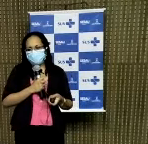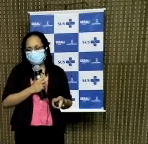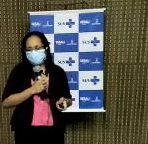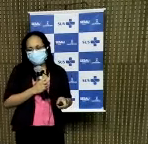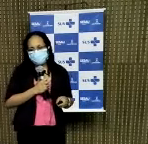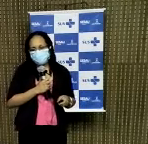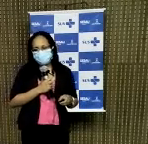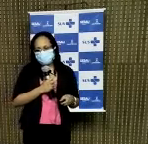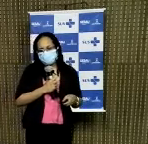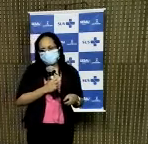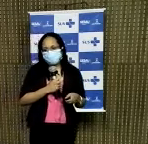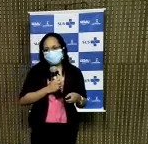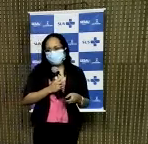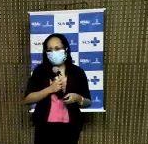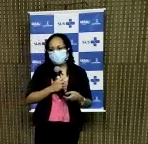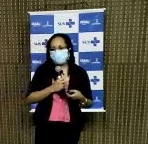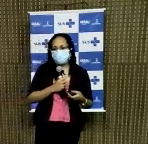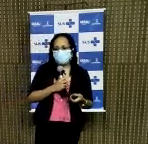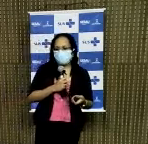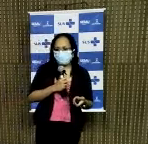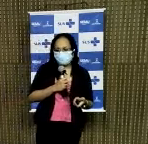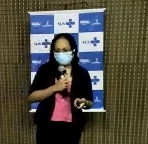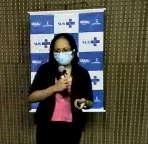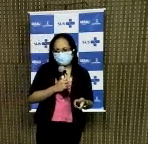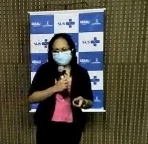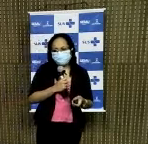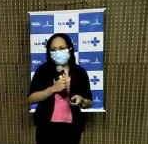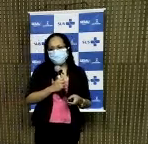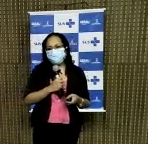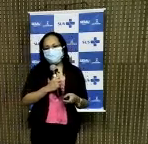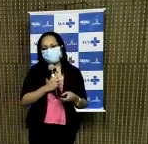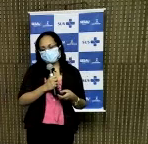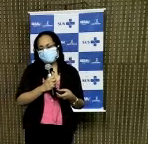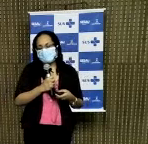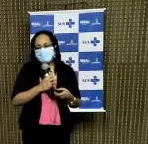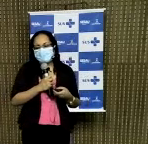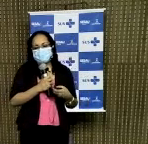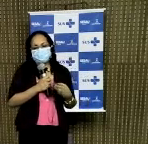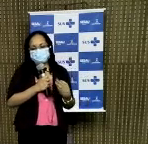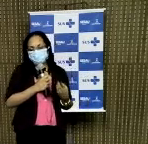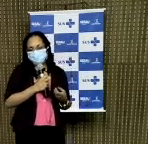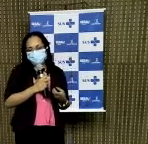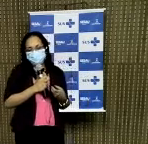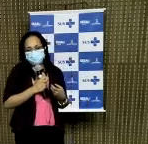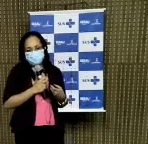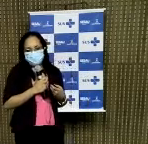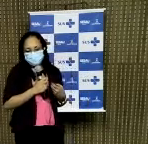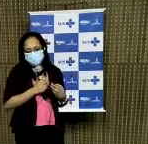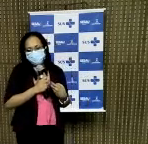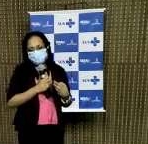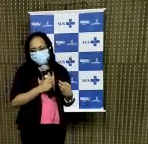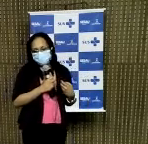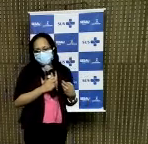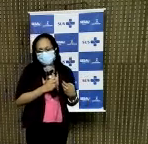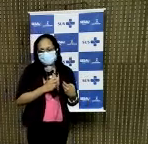atendimento no sistema. Em relação à saúde do idoso, também, dentro da nossa unidade, nós